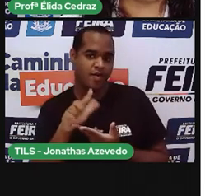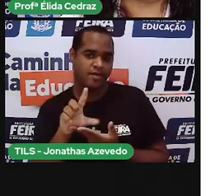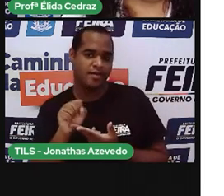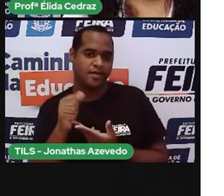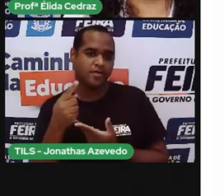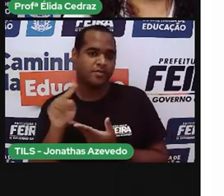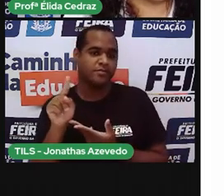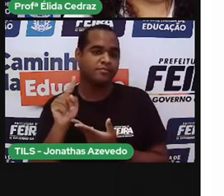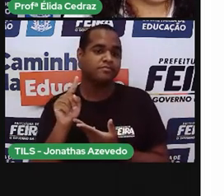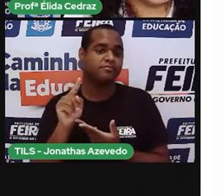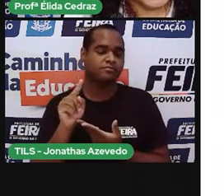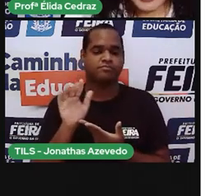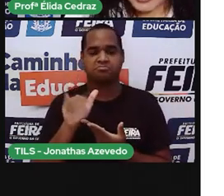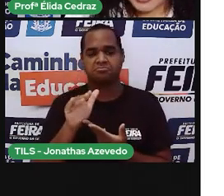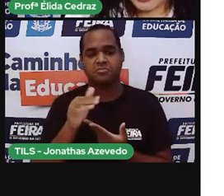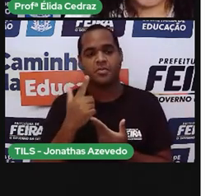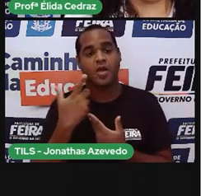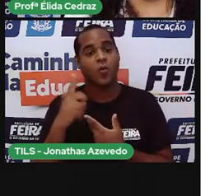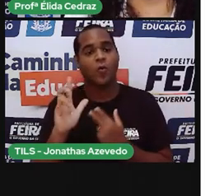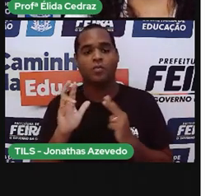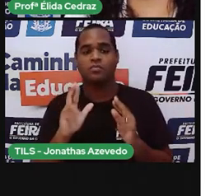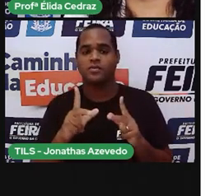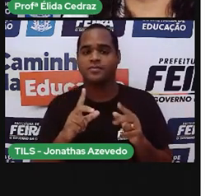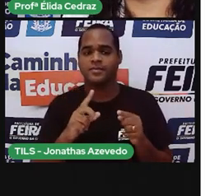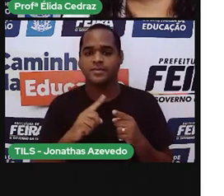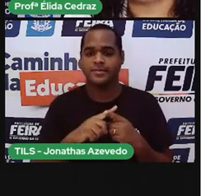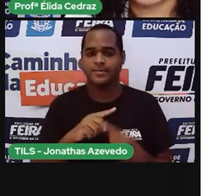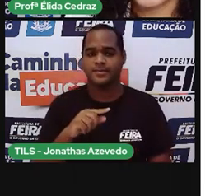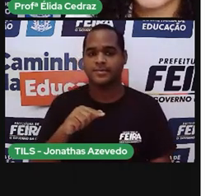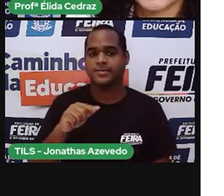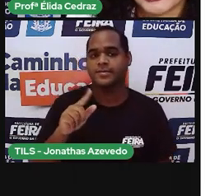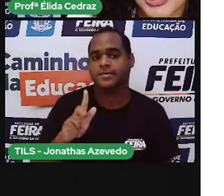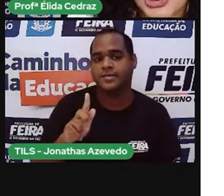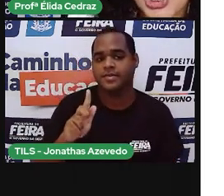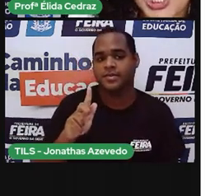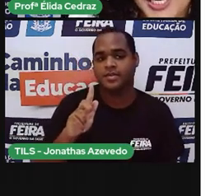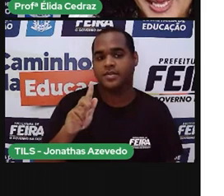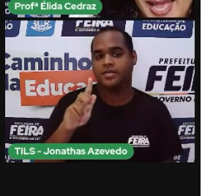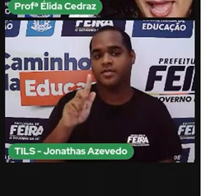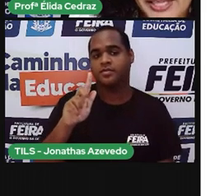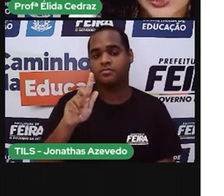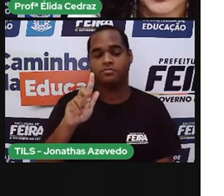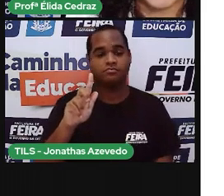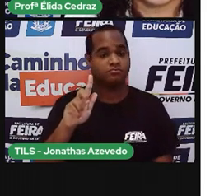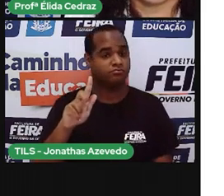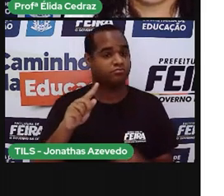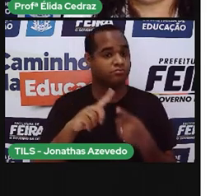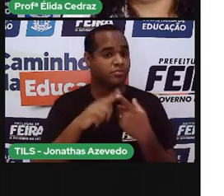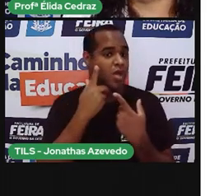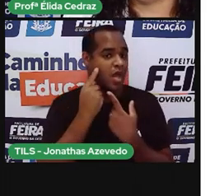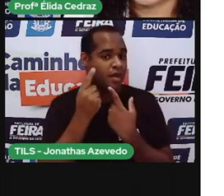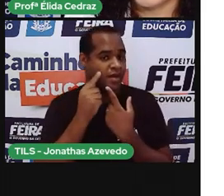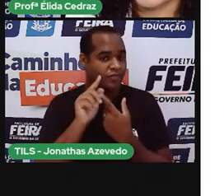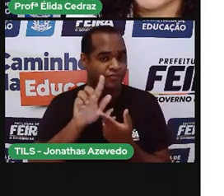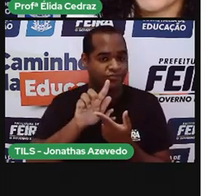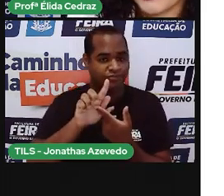violão mais esse começa com a letra g de gato